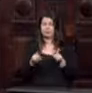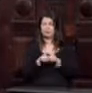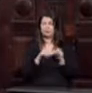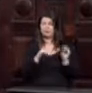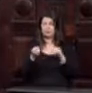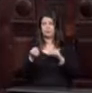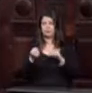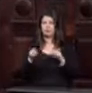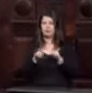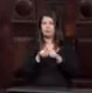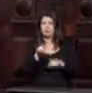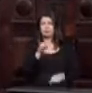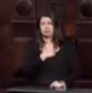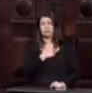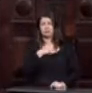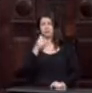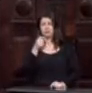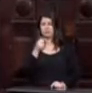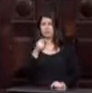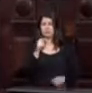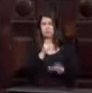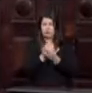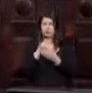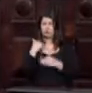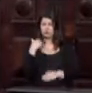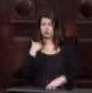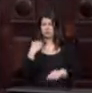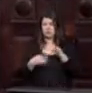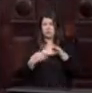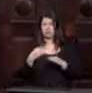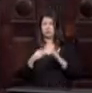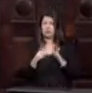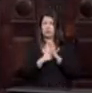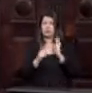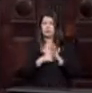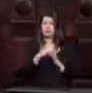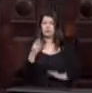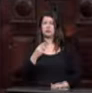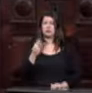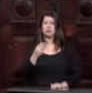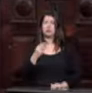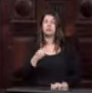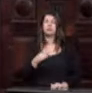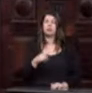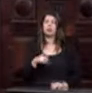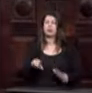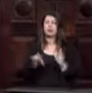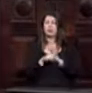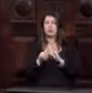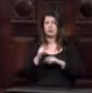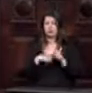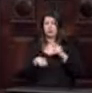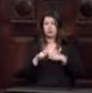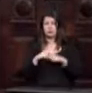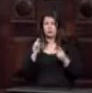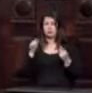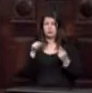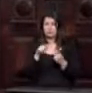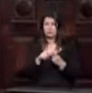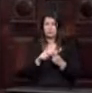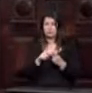7, pagamento de precatórios judiciais. Artigo 3º. A lei orçamentária anual, ao fixar suas